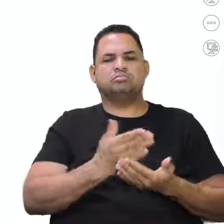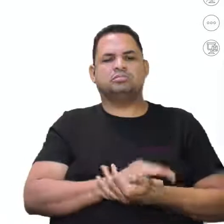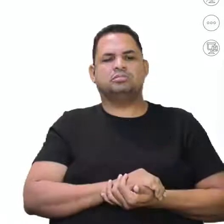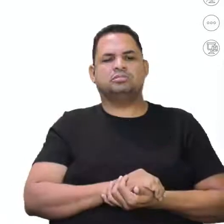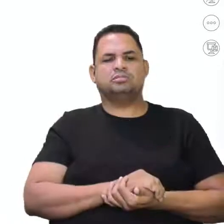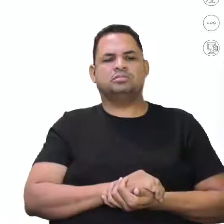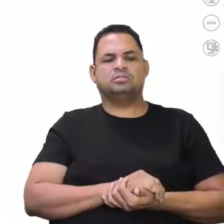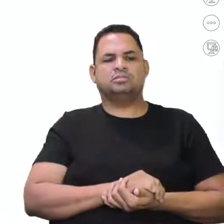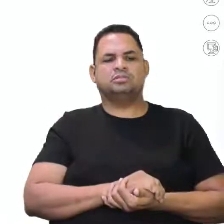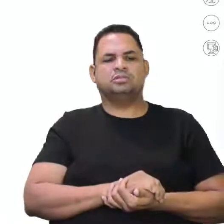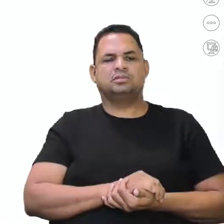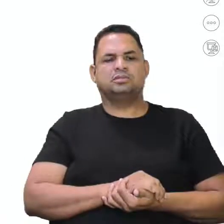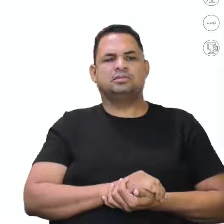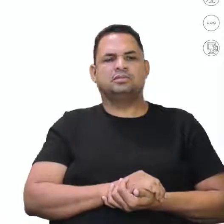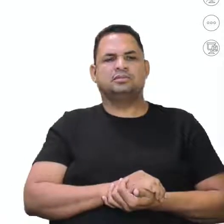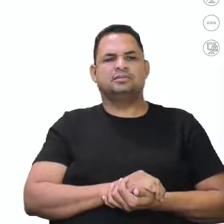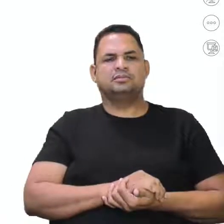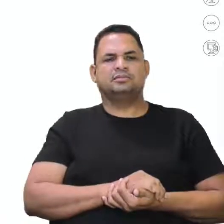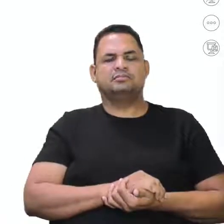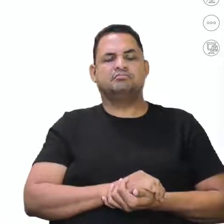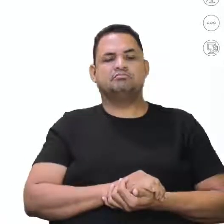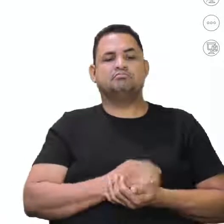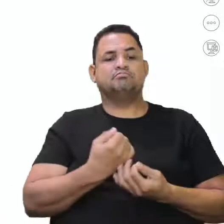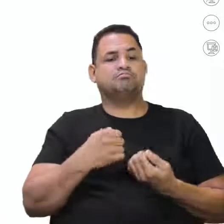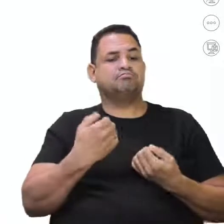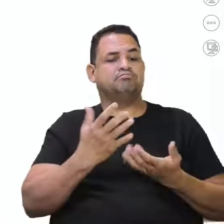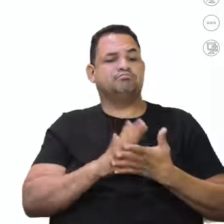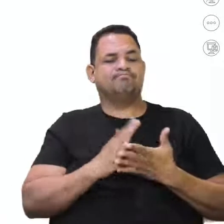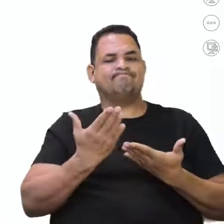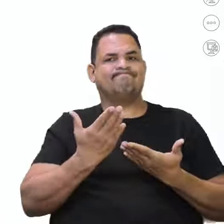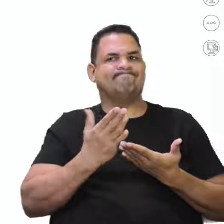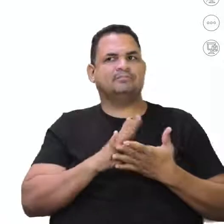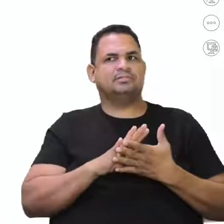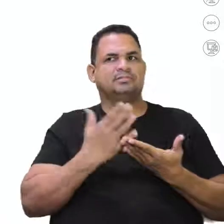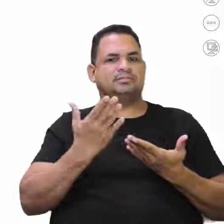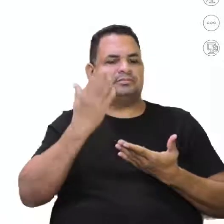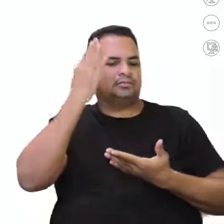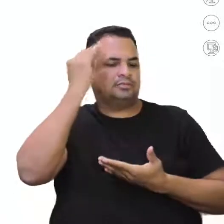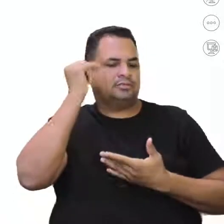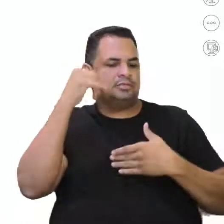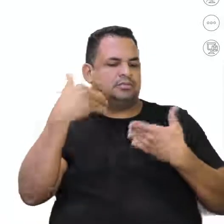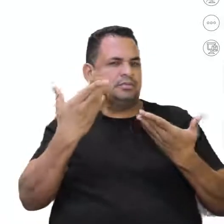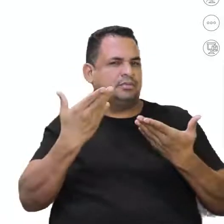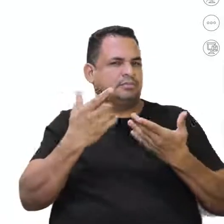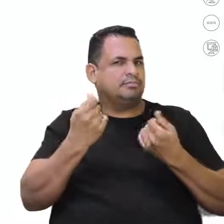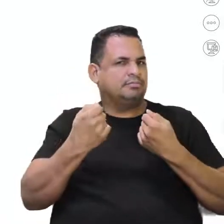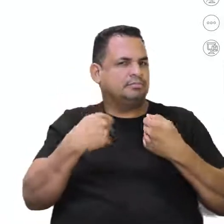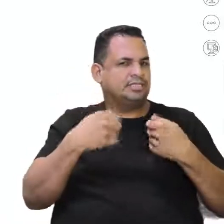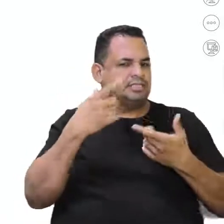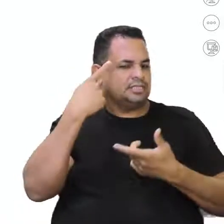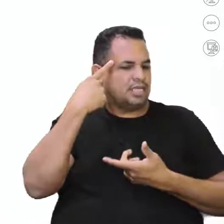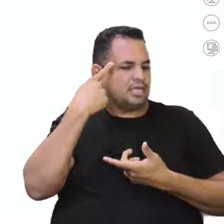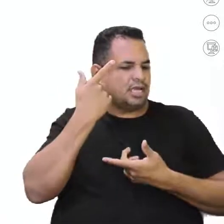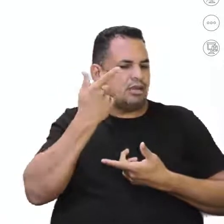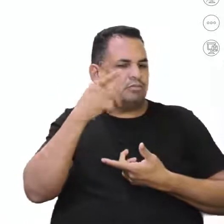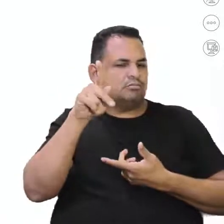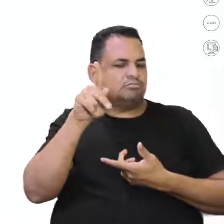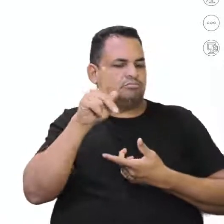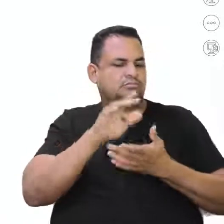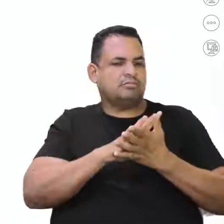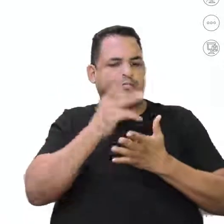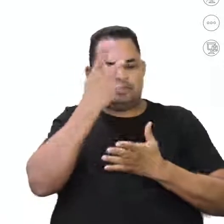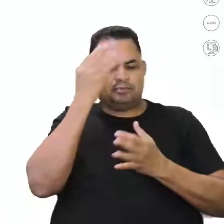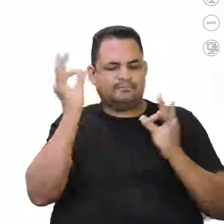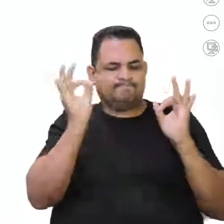thinking the other person is perfect. Nós podemos nos enganar a chegar a pensar que a outra pessoa é perfeita. Então,